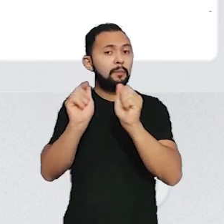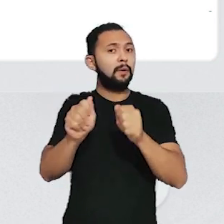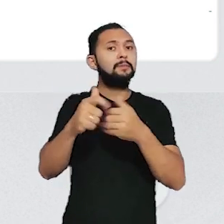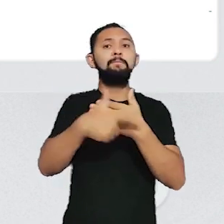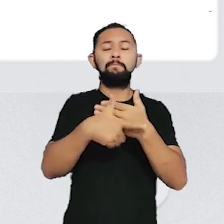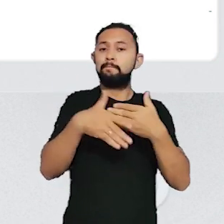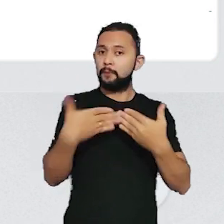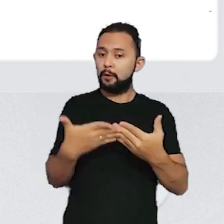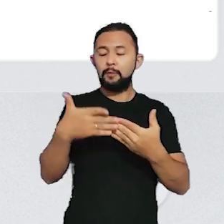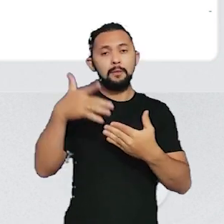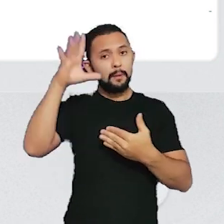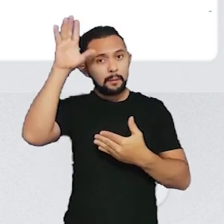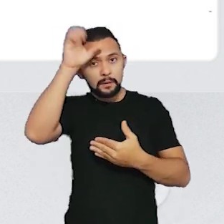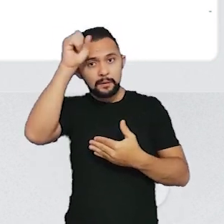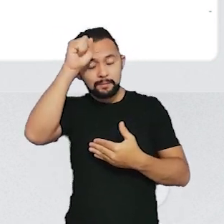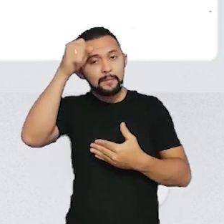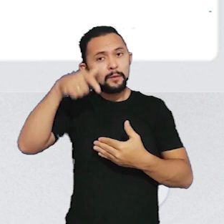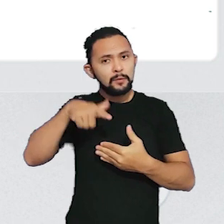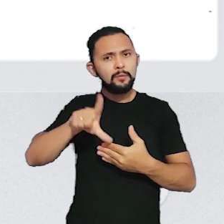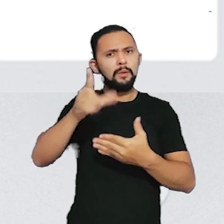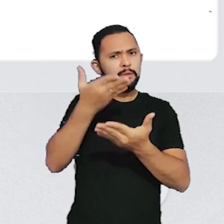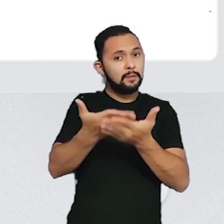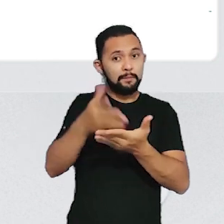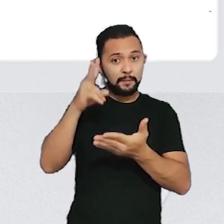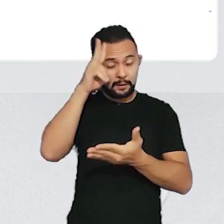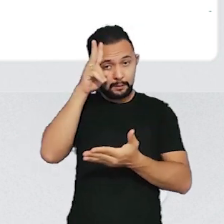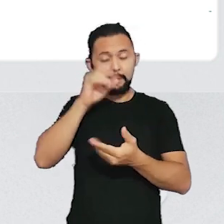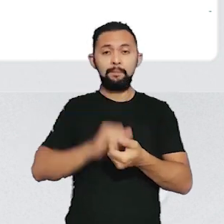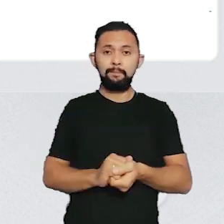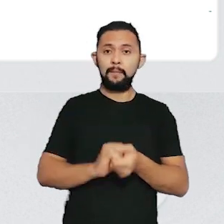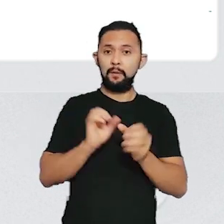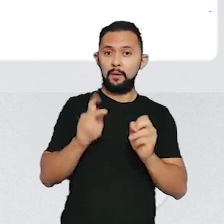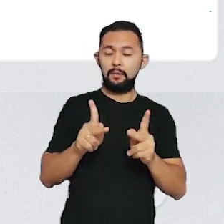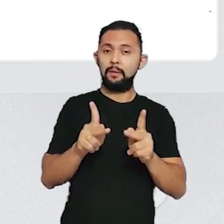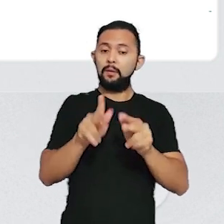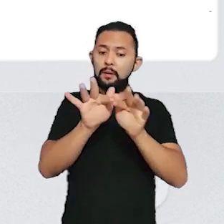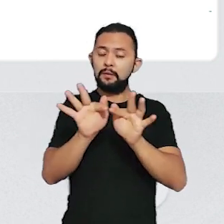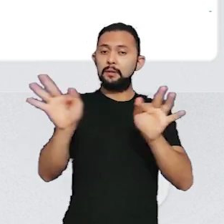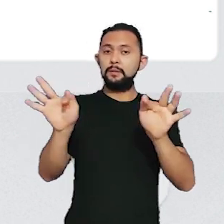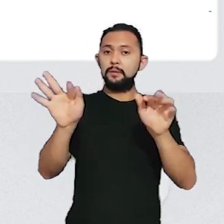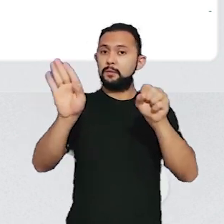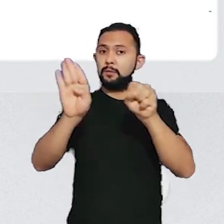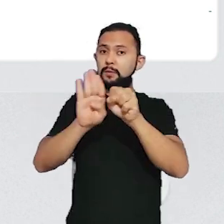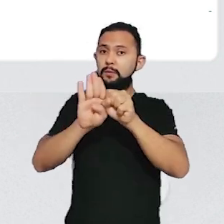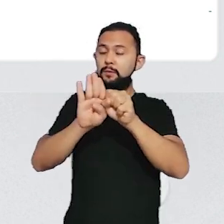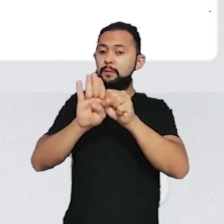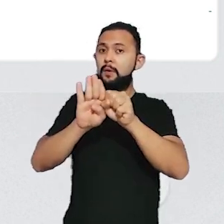gente dar continuidade à nossa sequência. Então, as orações substantivas são aquelas orações que vão